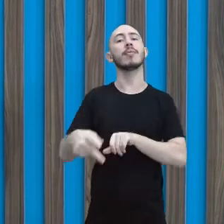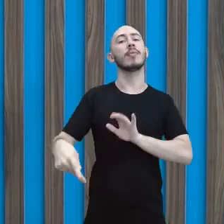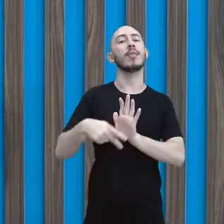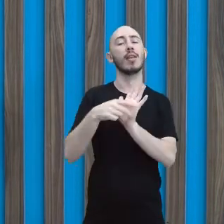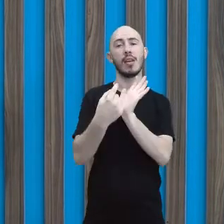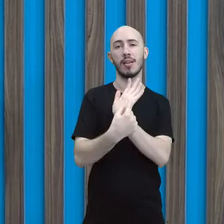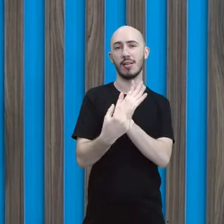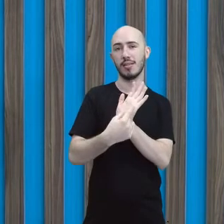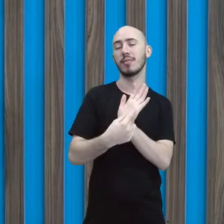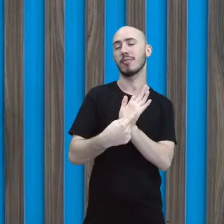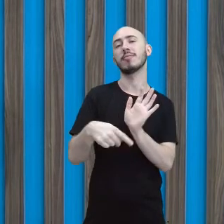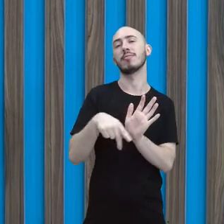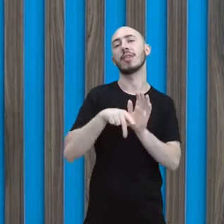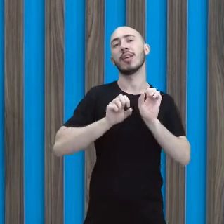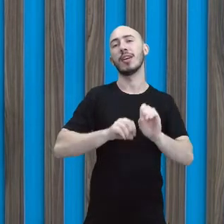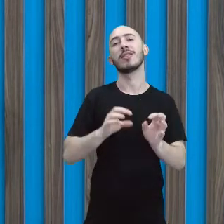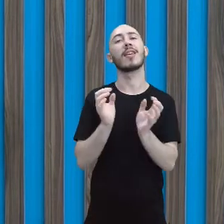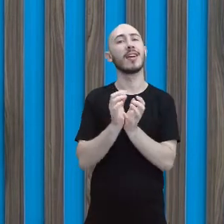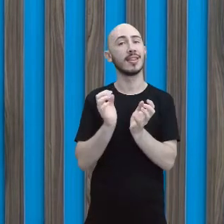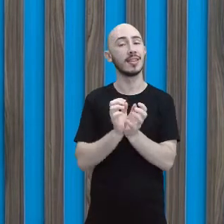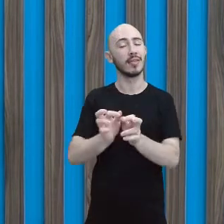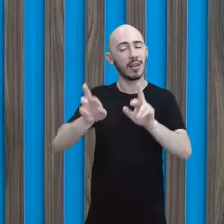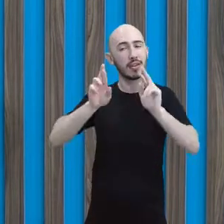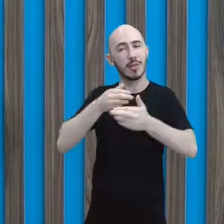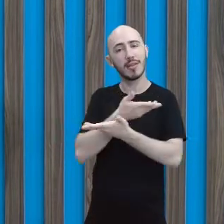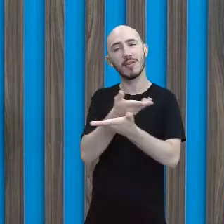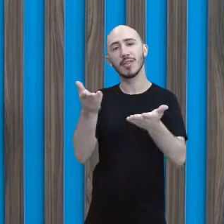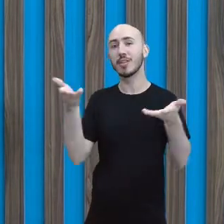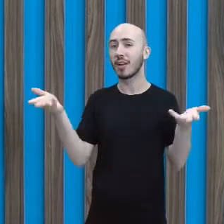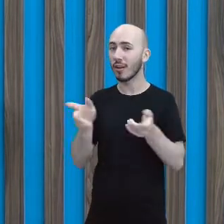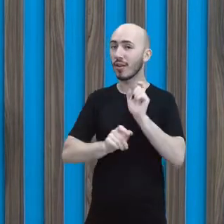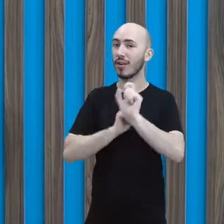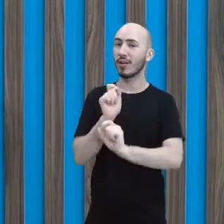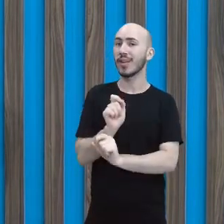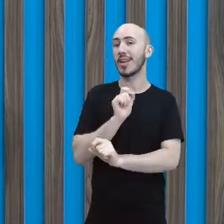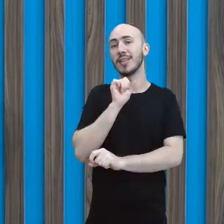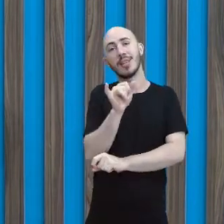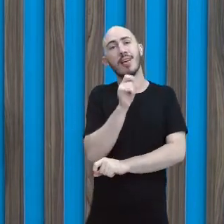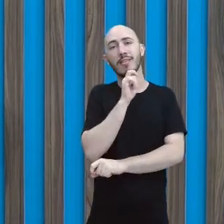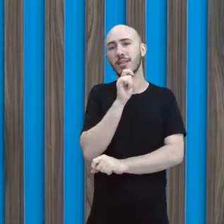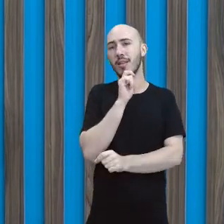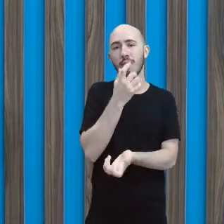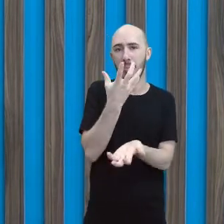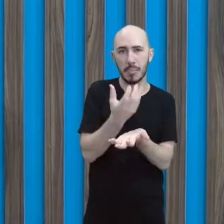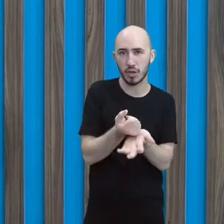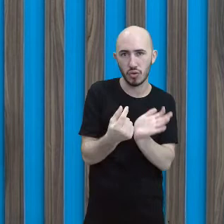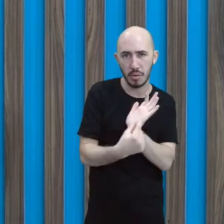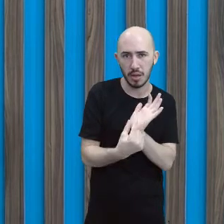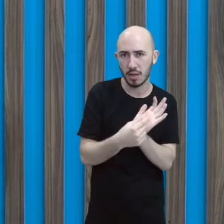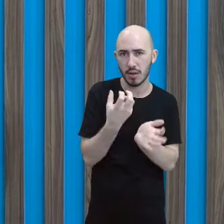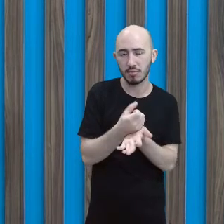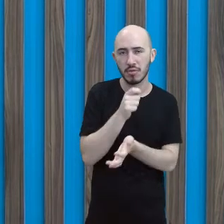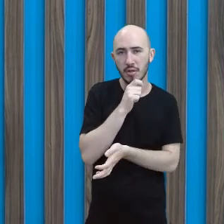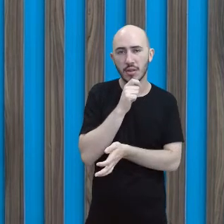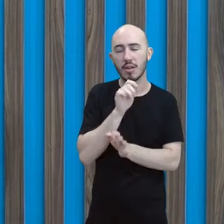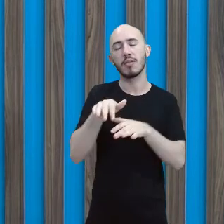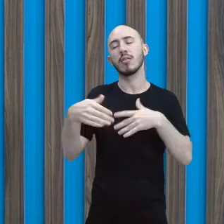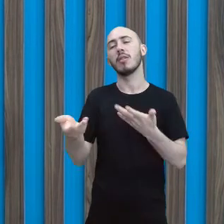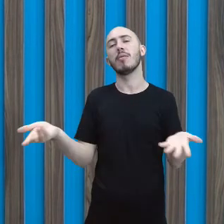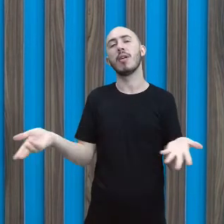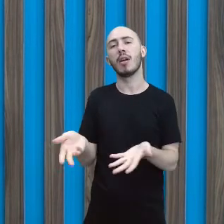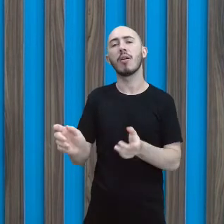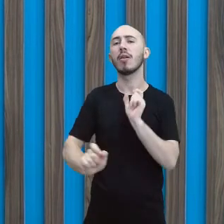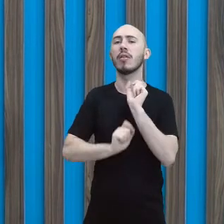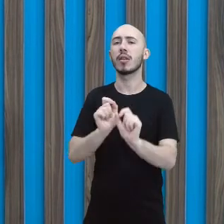Educa Recife. Então eu espero que vocês agora, que ainda não tem o aplicativo, peguem aí o seu